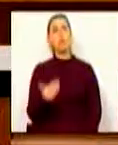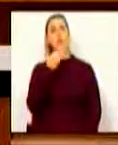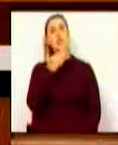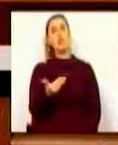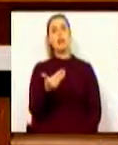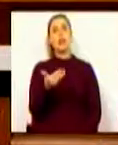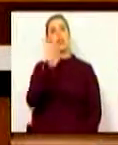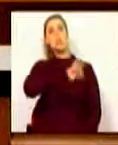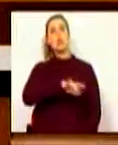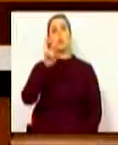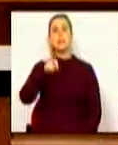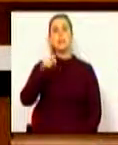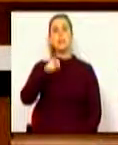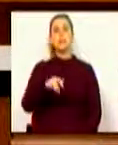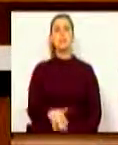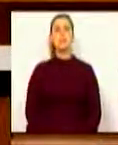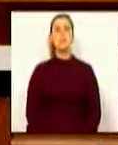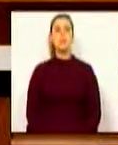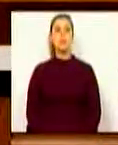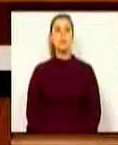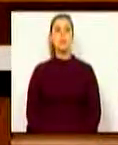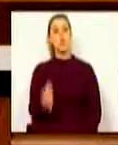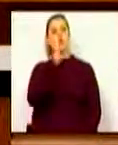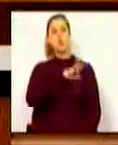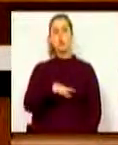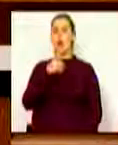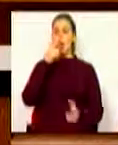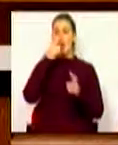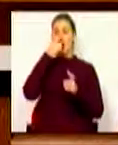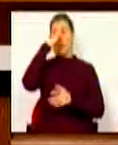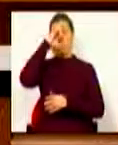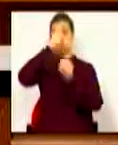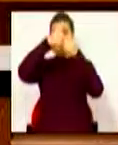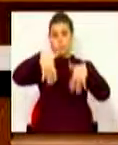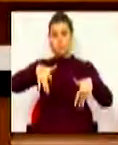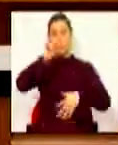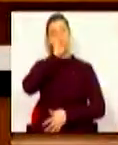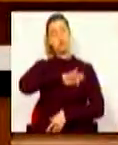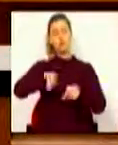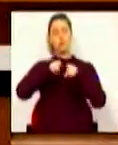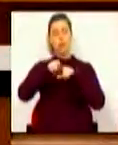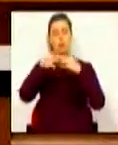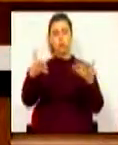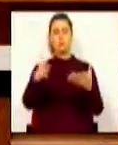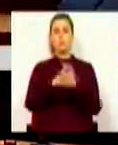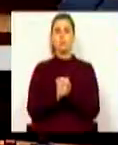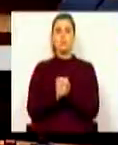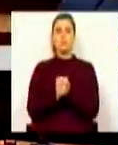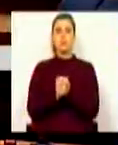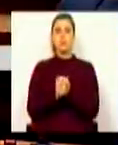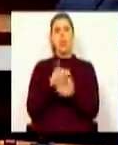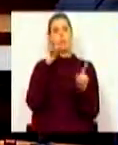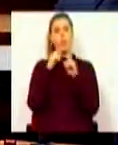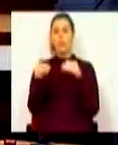Muito obrigada, Sr. Presidente, senhores membros do Governo, senhoras e senhores deputados, à guisa de